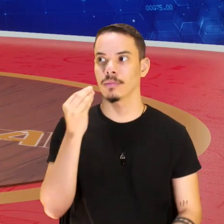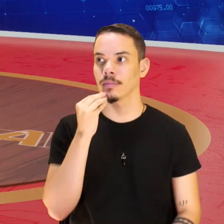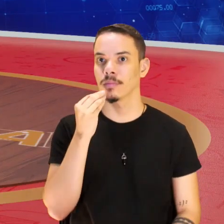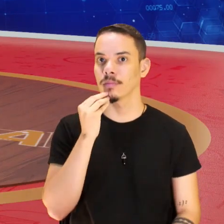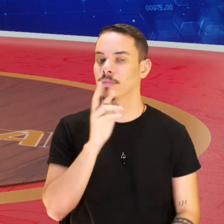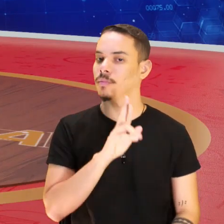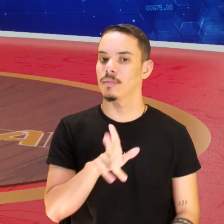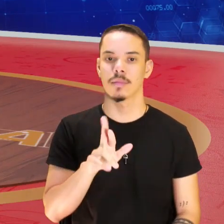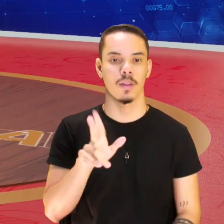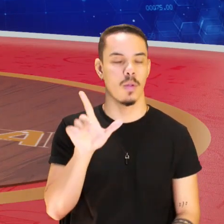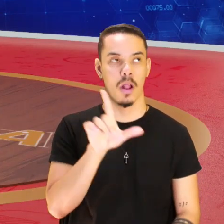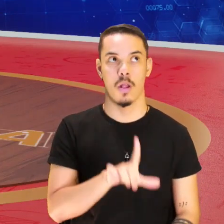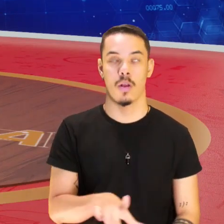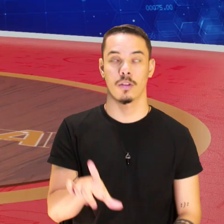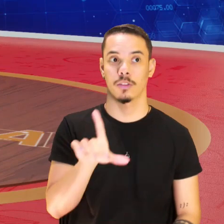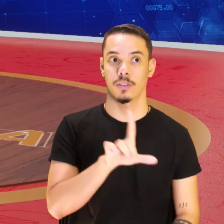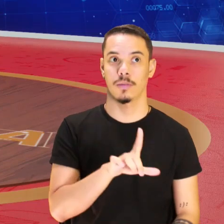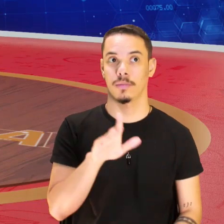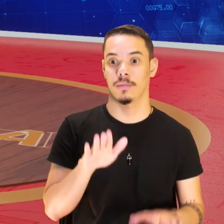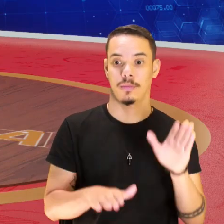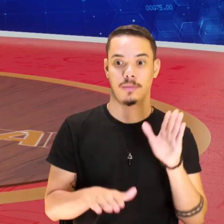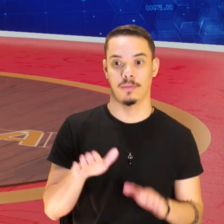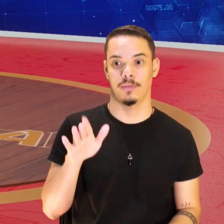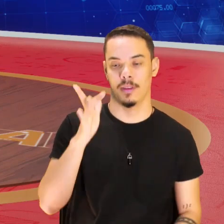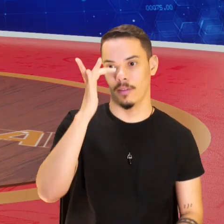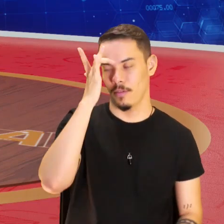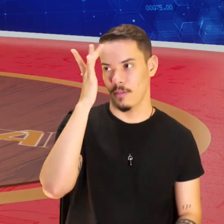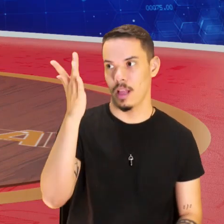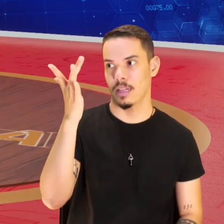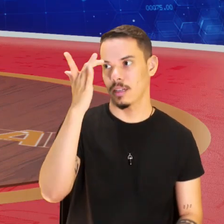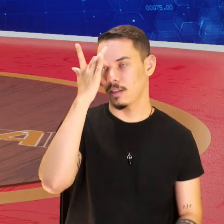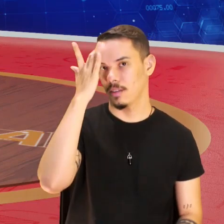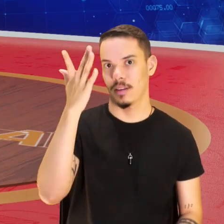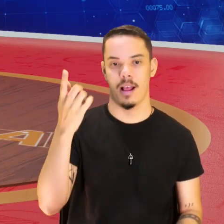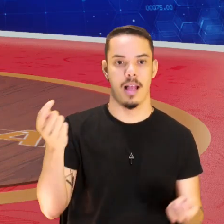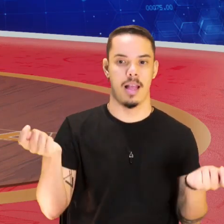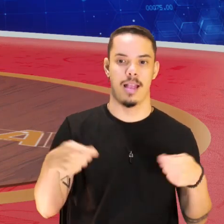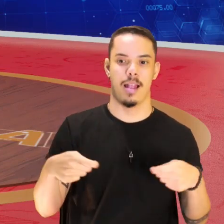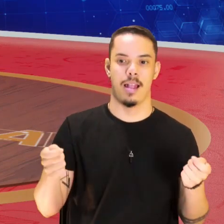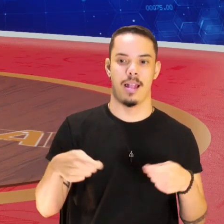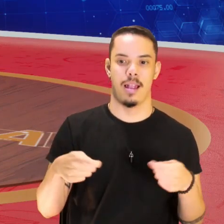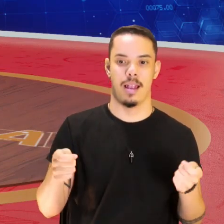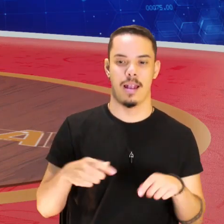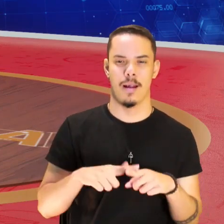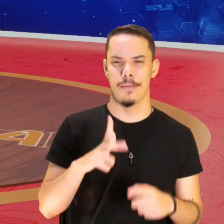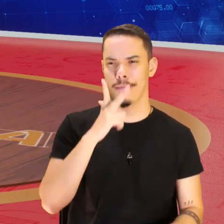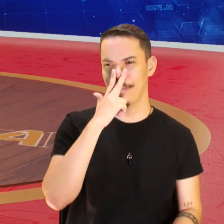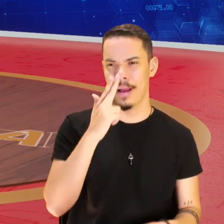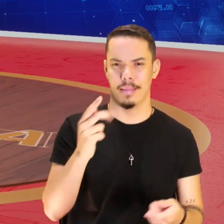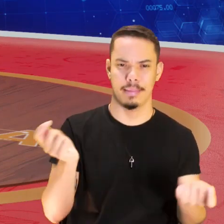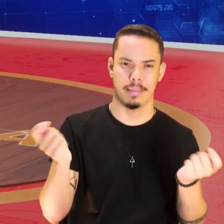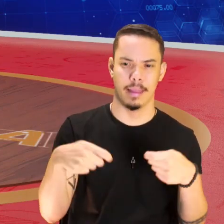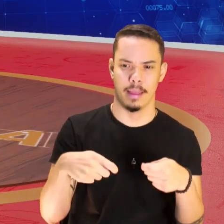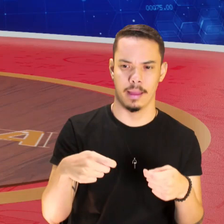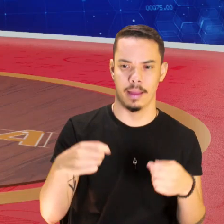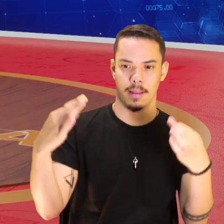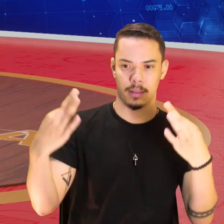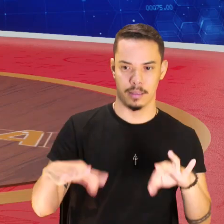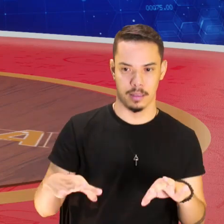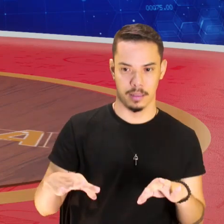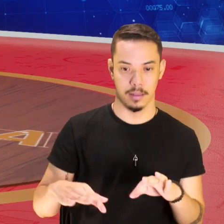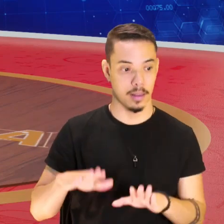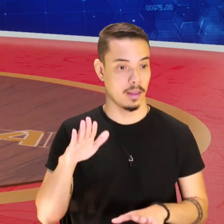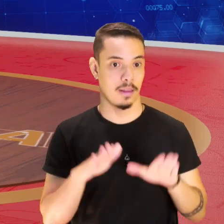é o lógico. Às vezes está tão fácil, que fica meio que parecido. Você acerta. Né? Mas